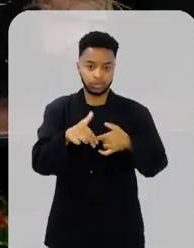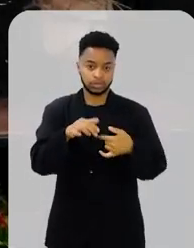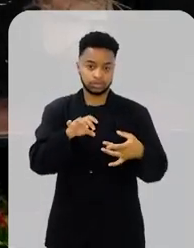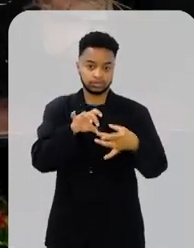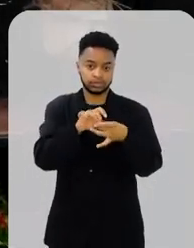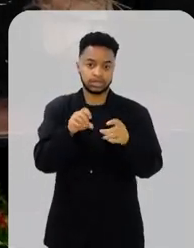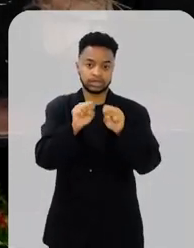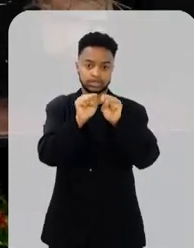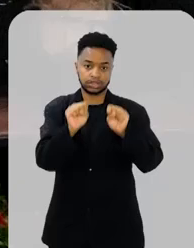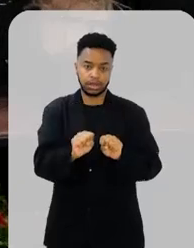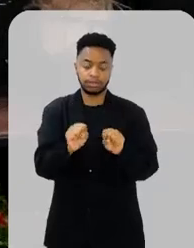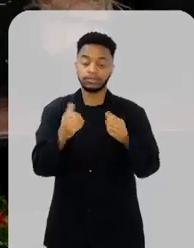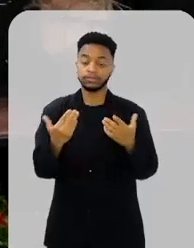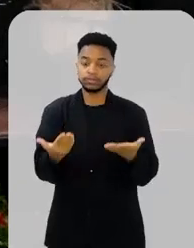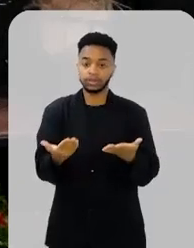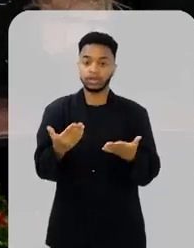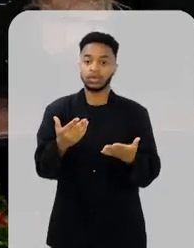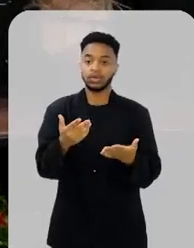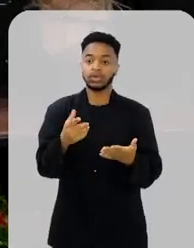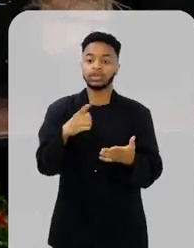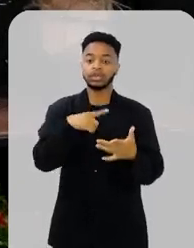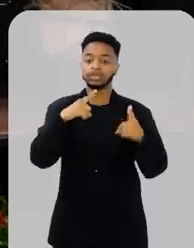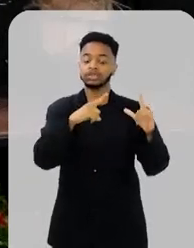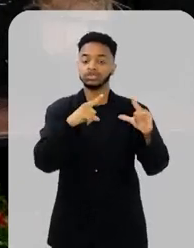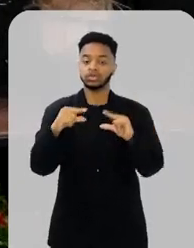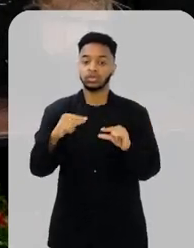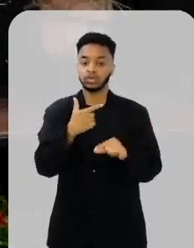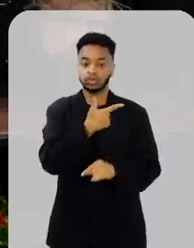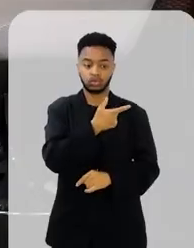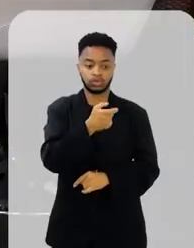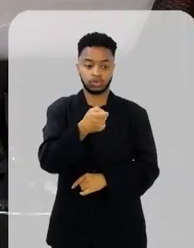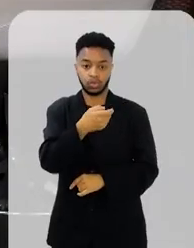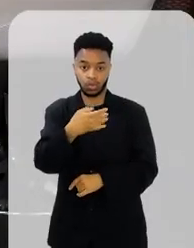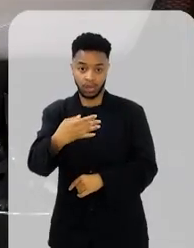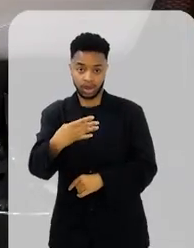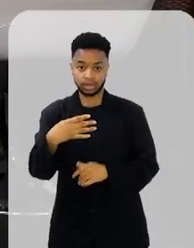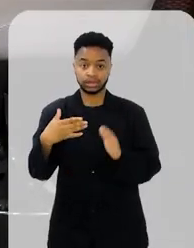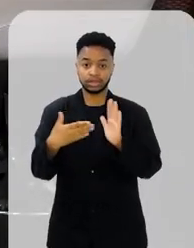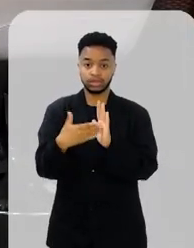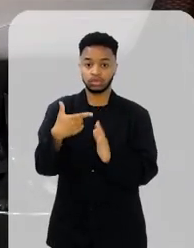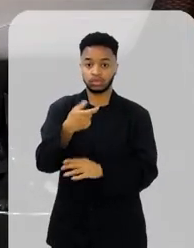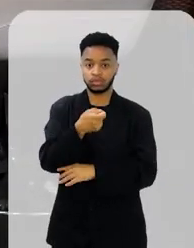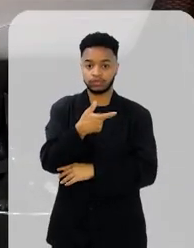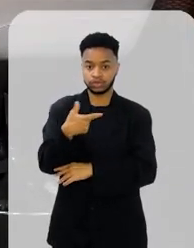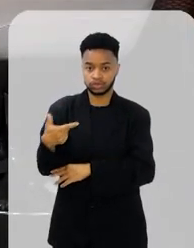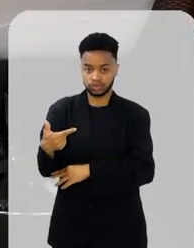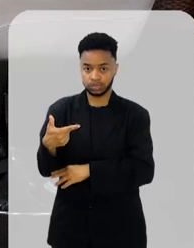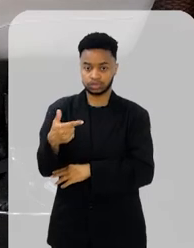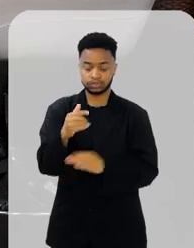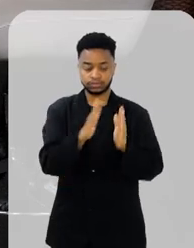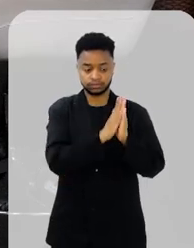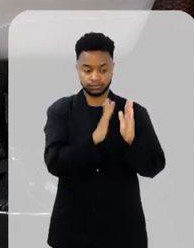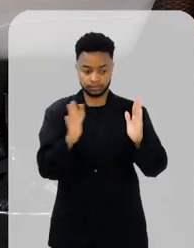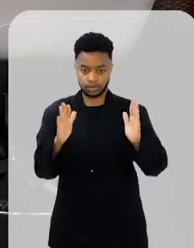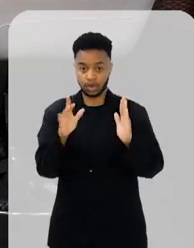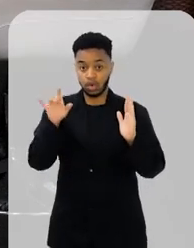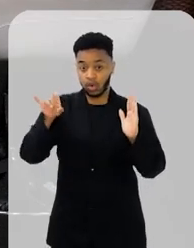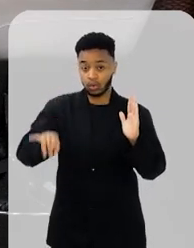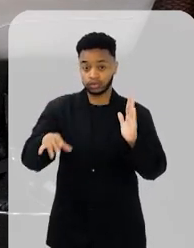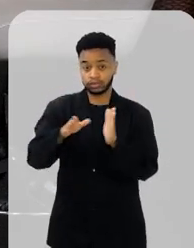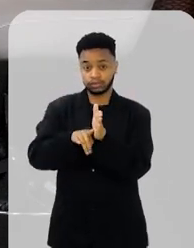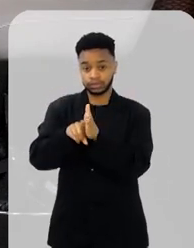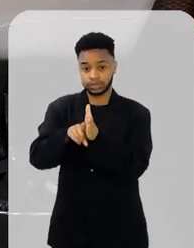por parte desse sistema. Para se ter uma ideia, houve uma redução de 2004 a 2022, o